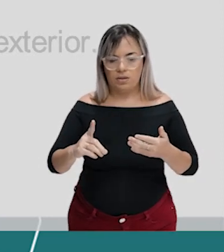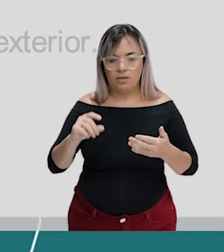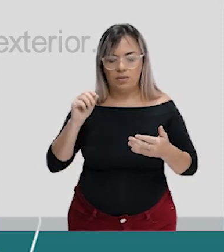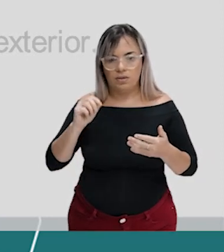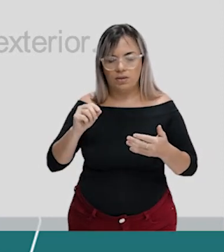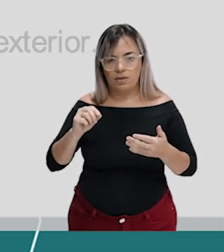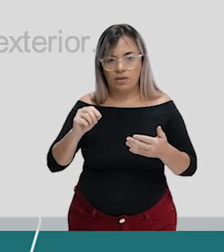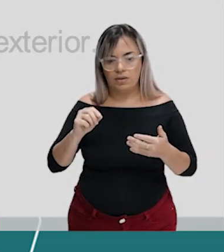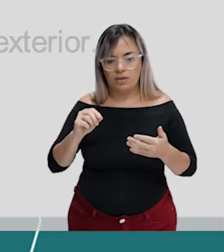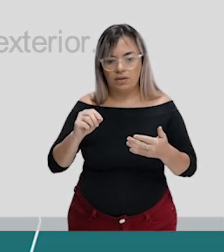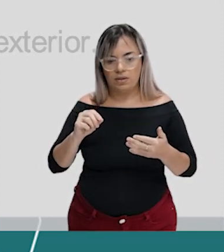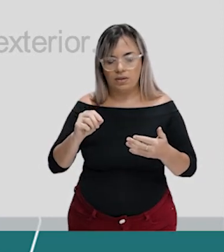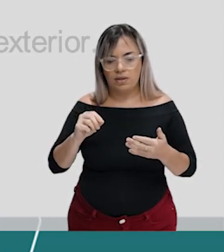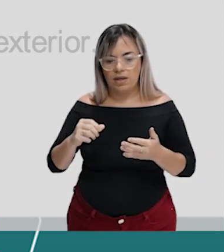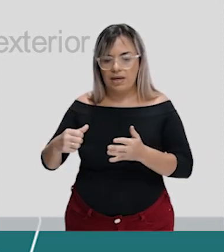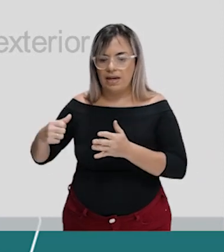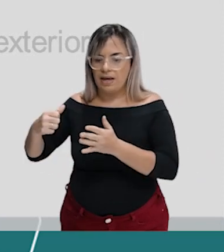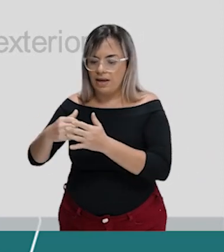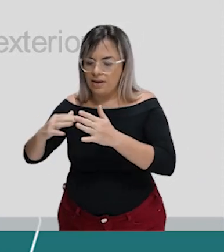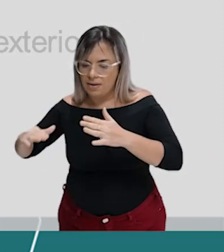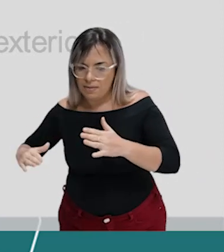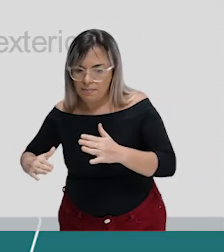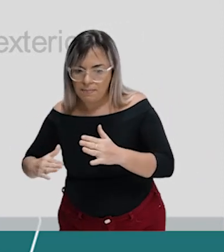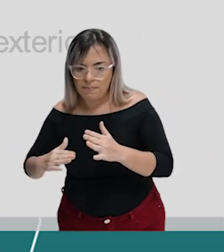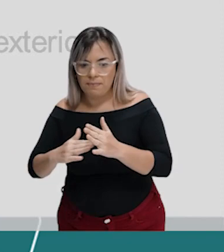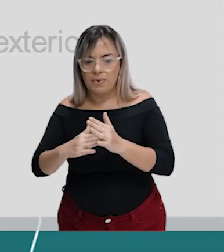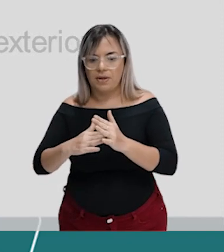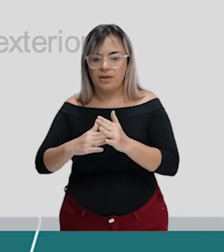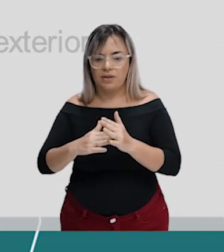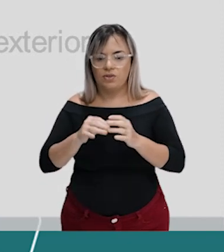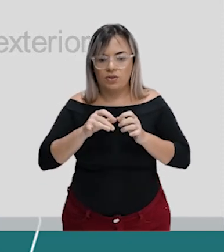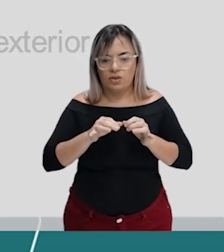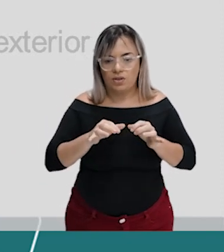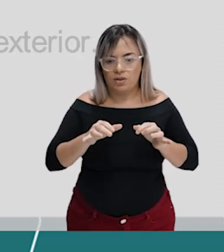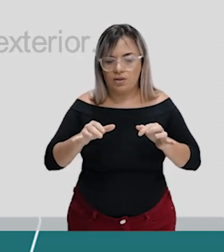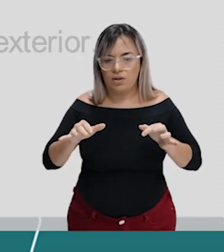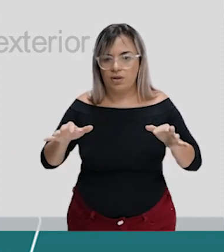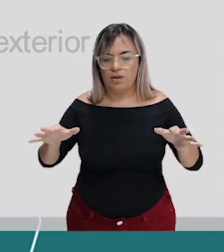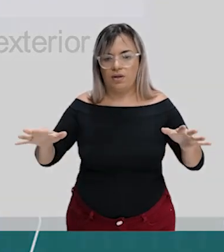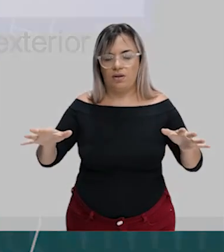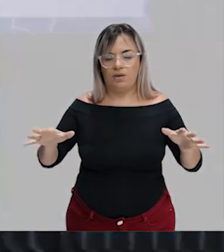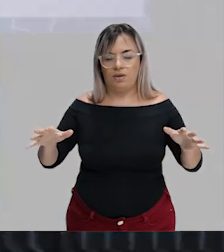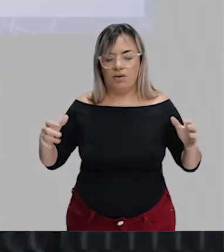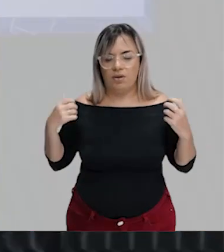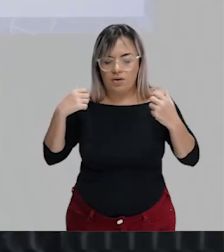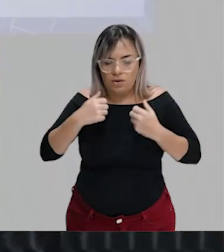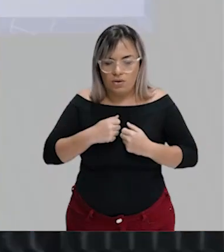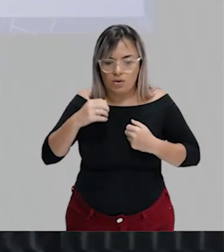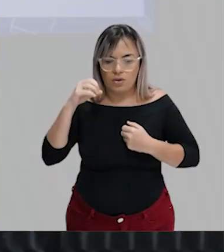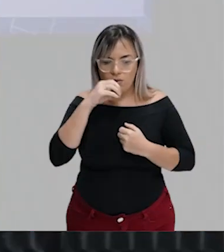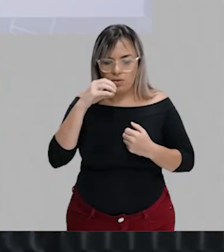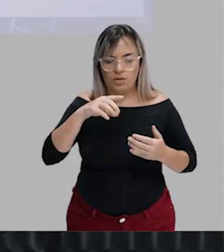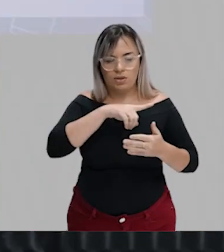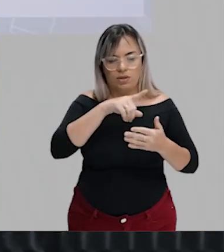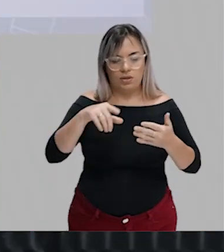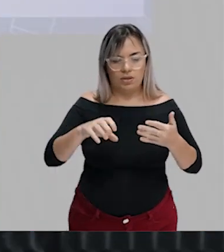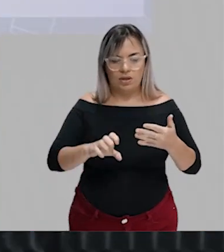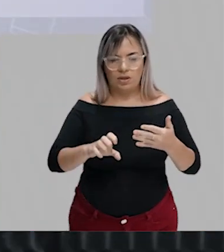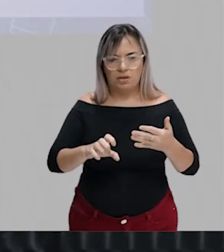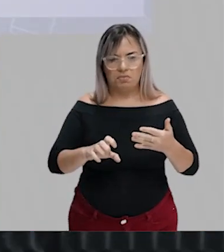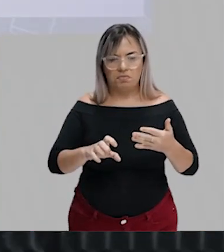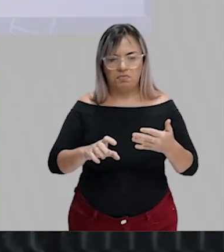anteriores, né? Ok? Então, nós estamos falando aqui de um casaco de lã, por exemplo, que as pessoas utilizam quando está